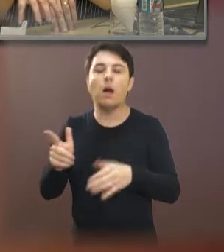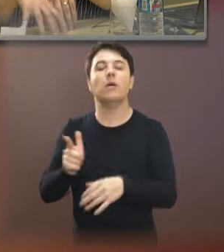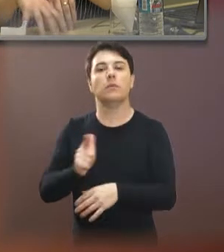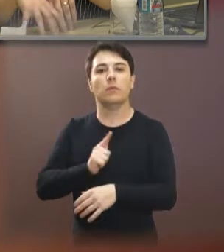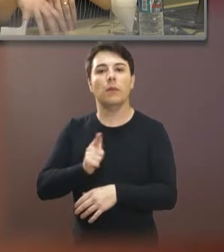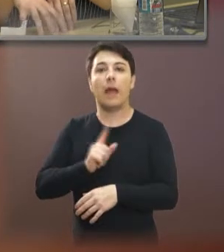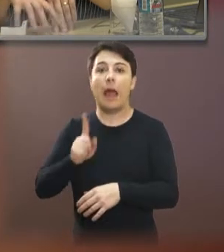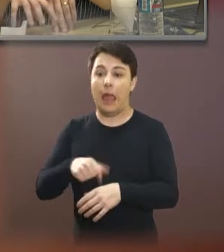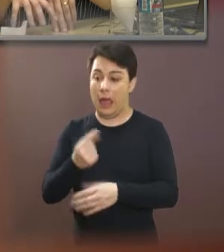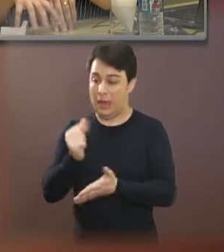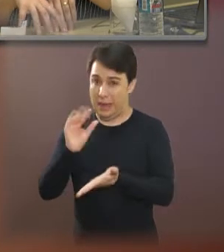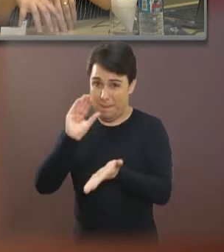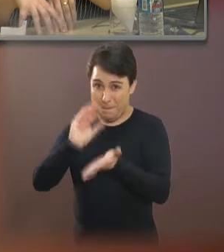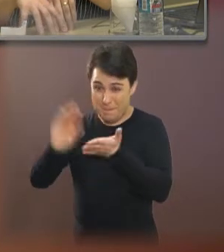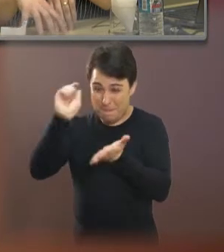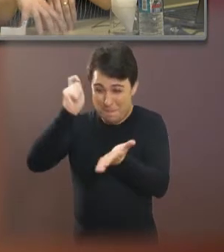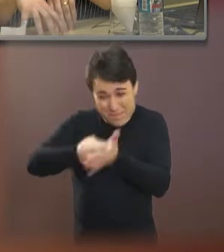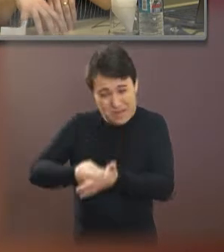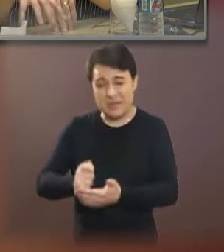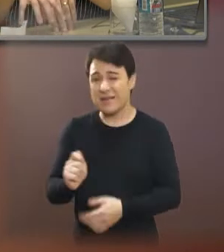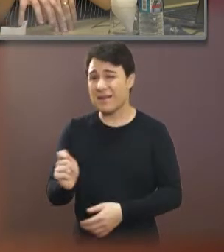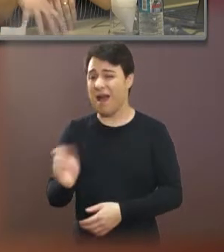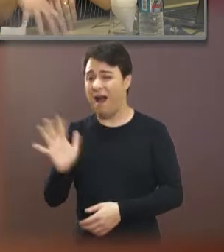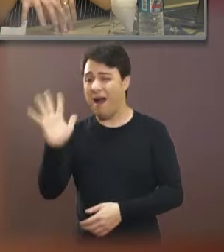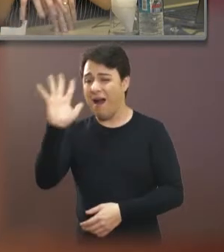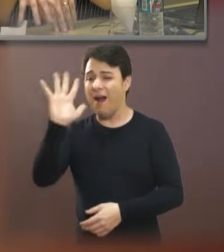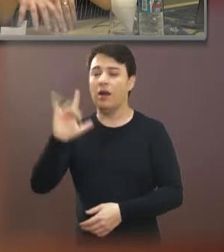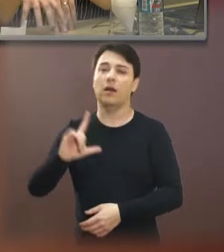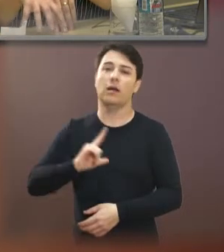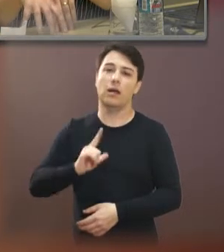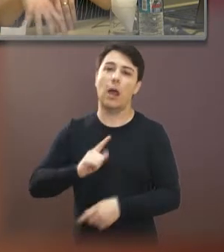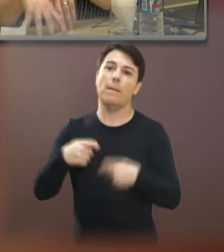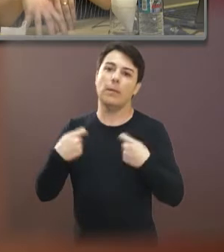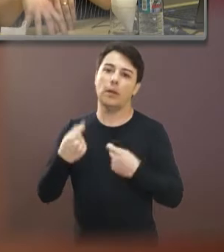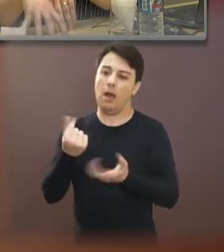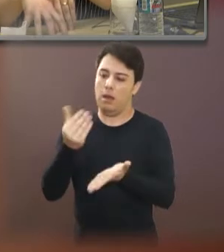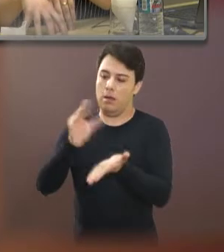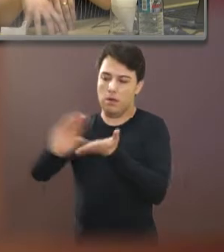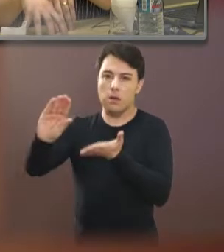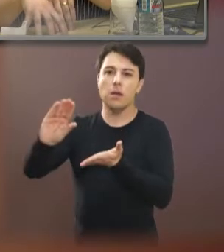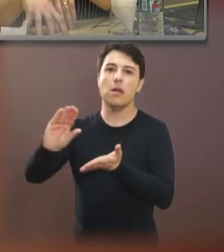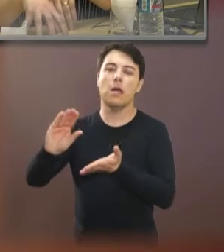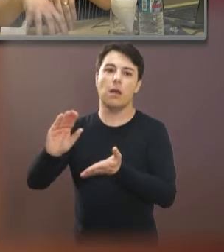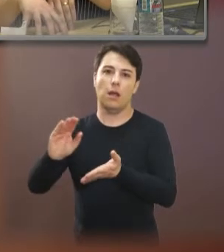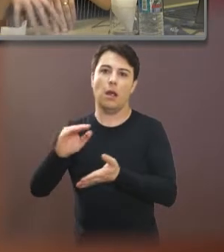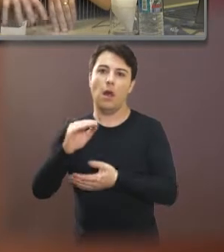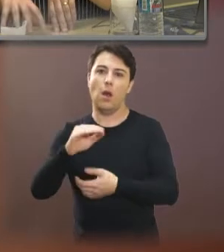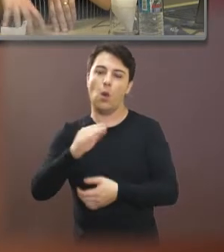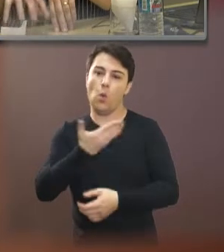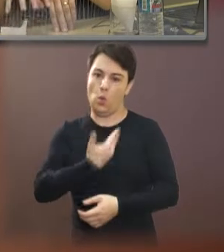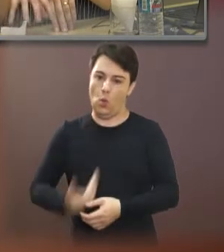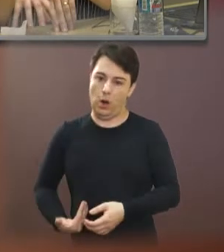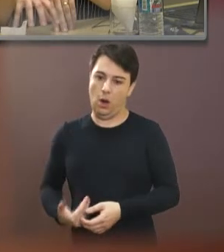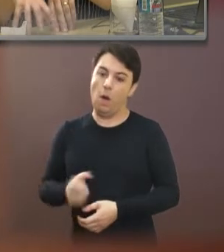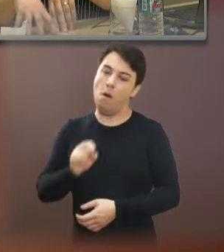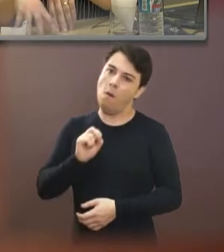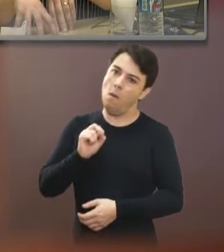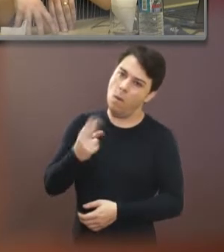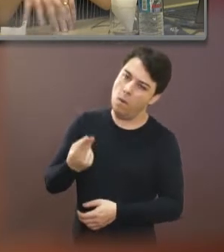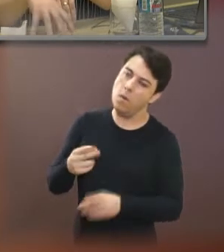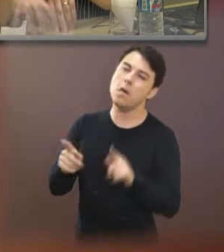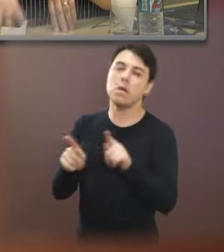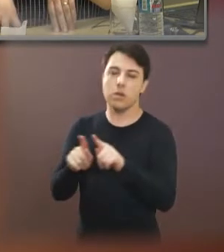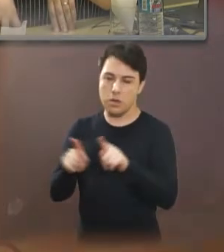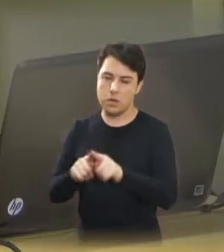obras caras, são obras de infraestrutura que exigem um investimento grande do poder público ou de